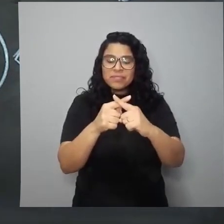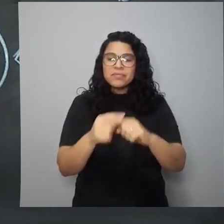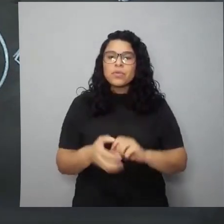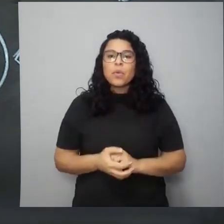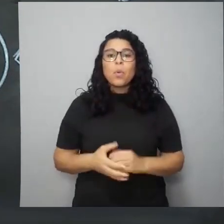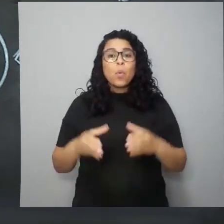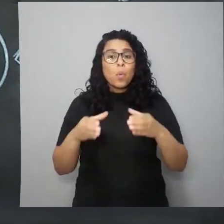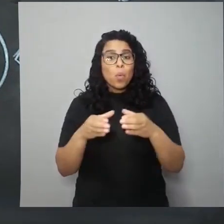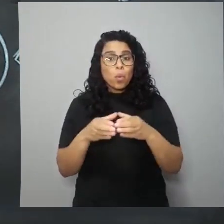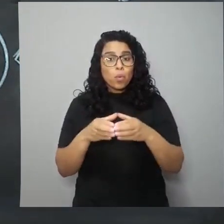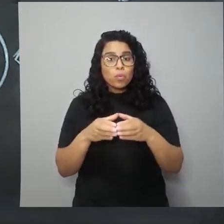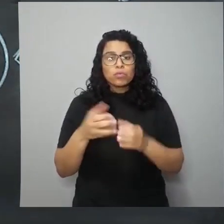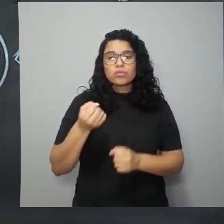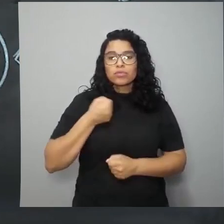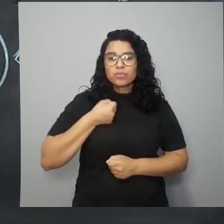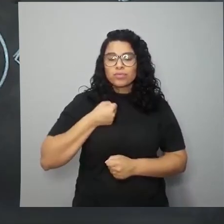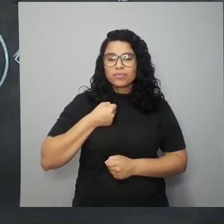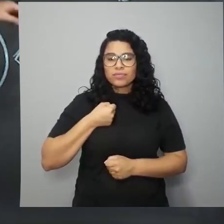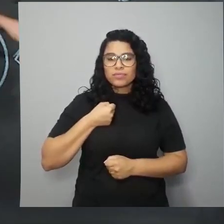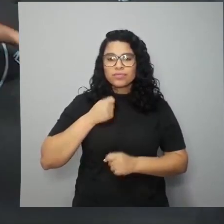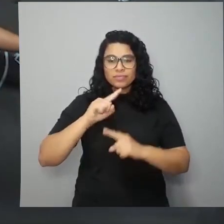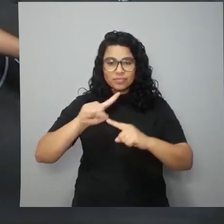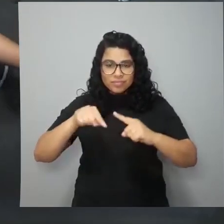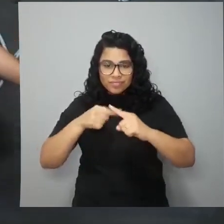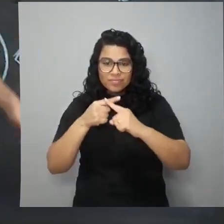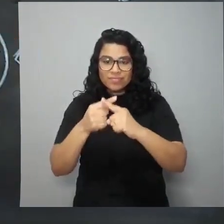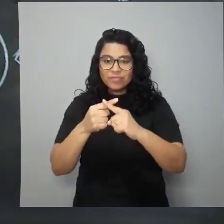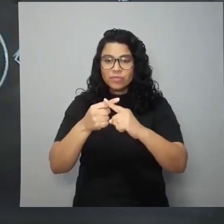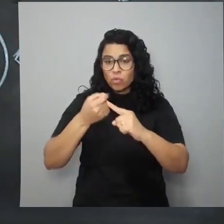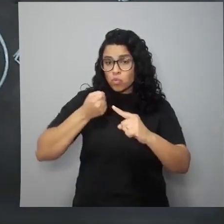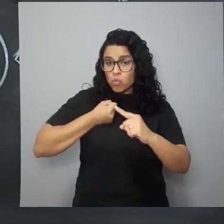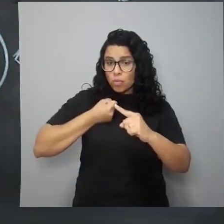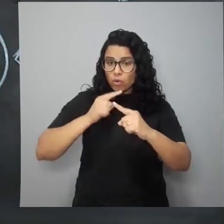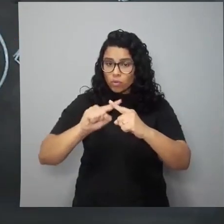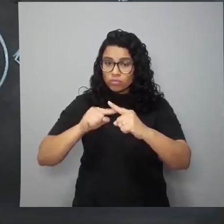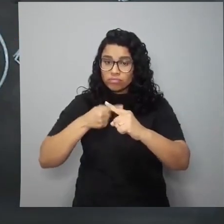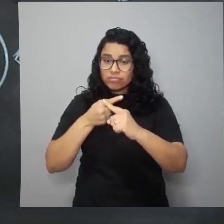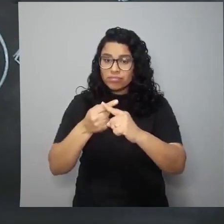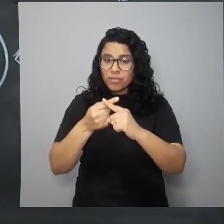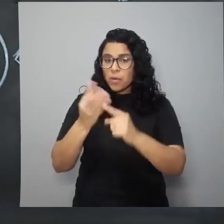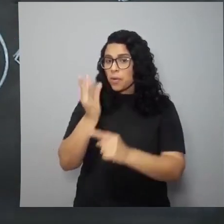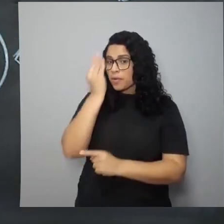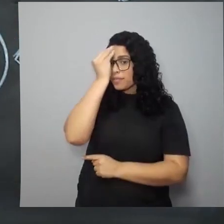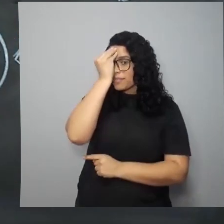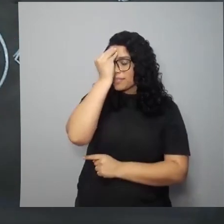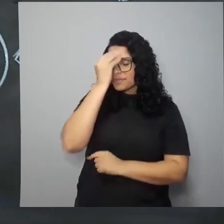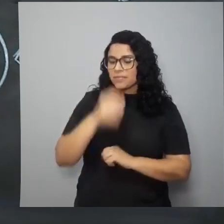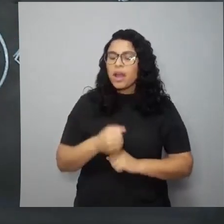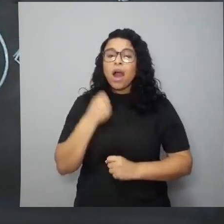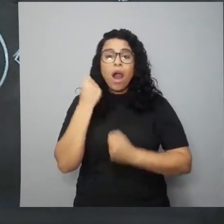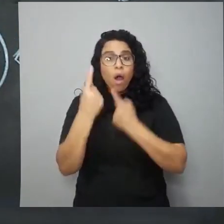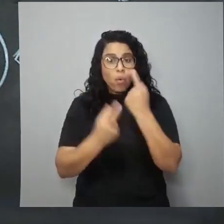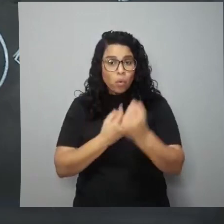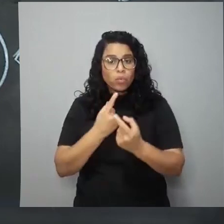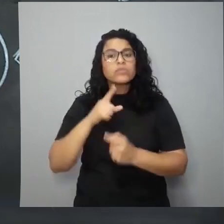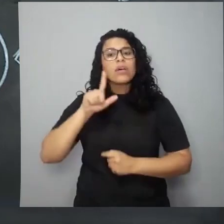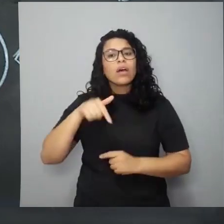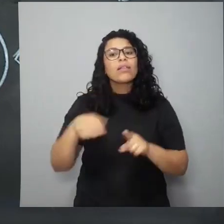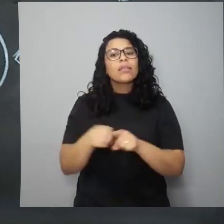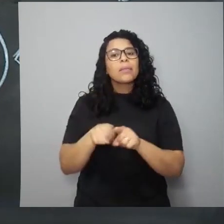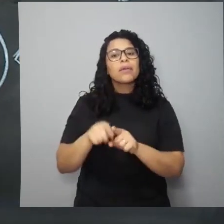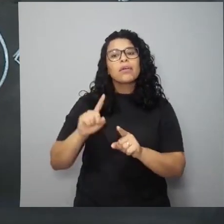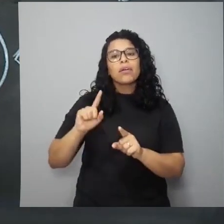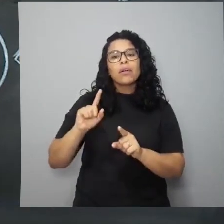no grupo dos numerais de numerais multiplicativos. Então guarda esse nome. Um dos grupos dos numerais são os